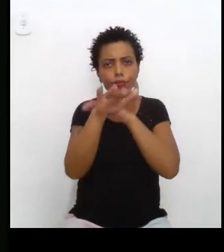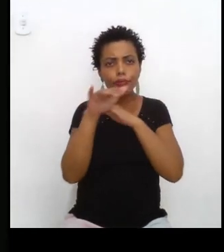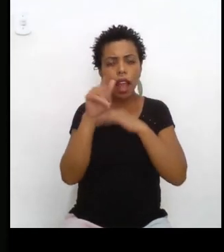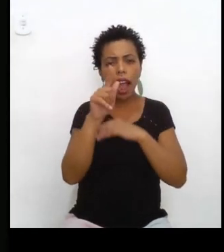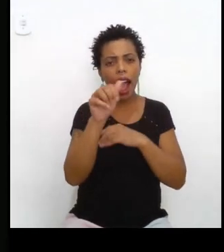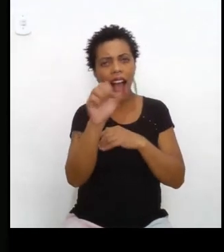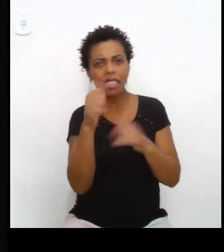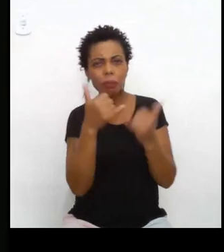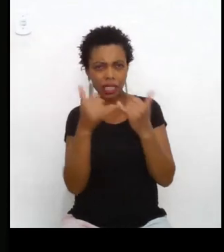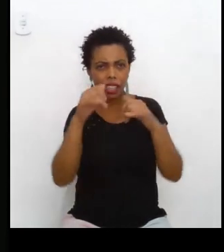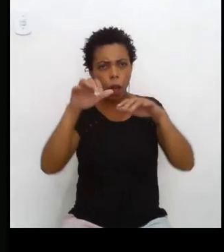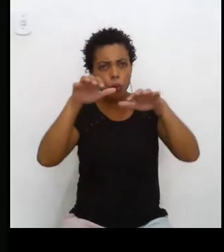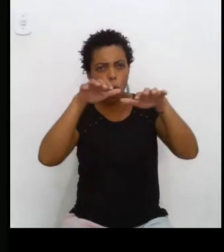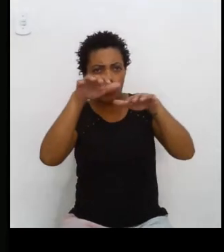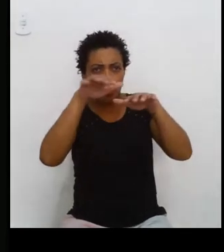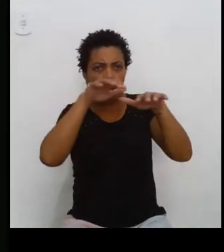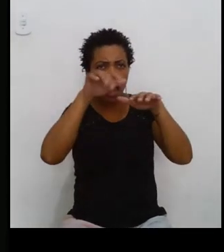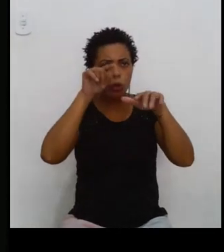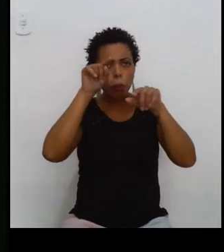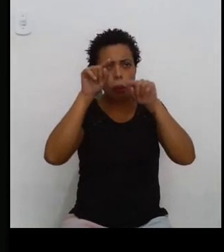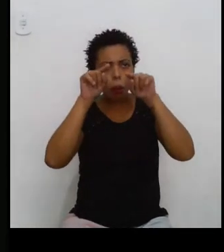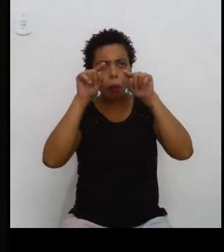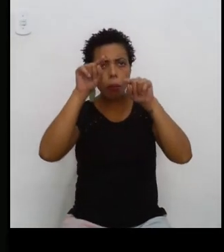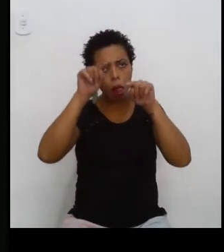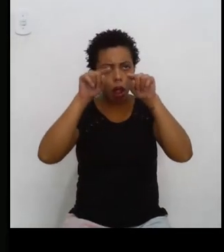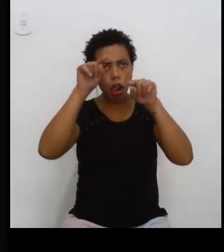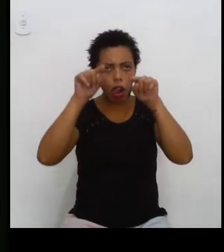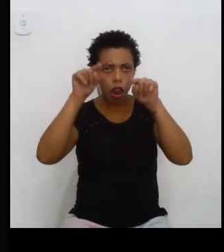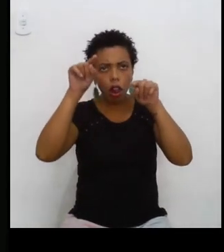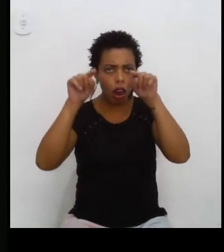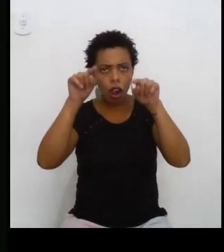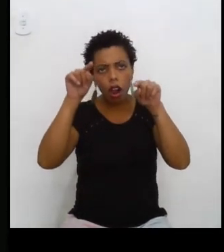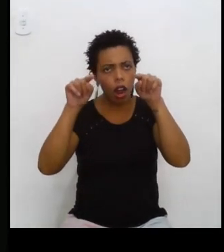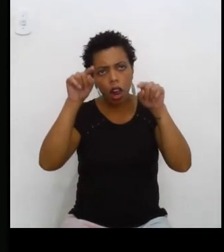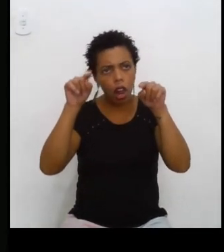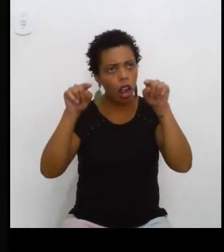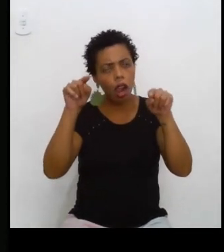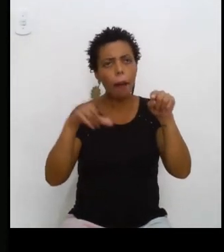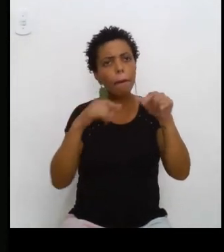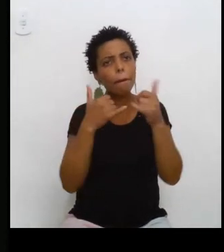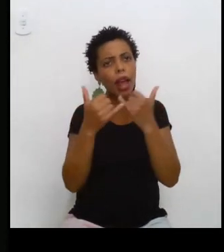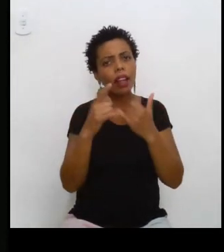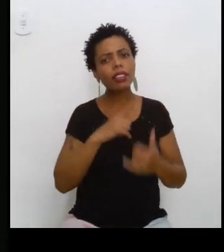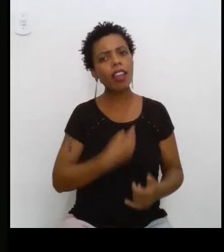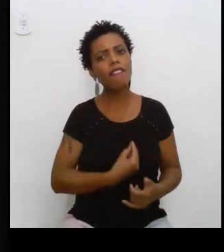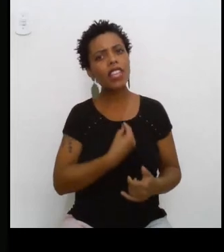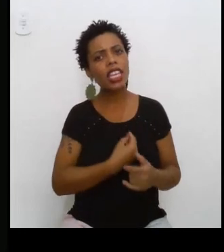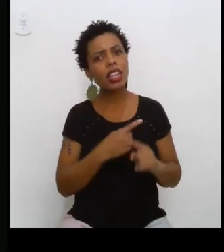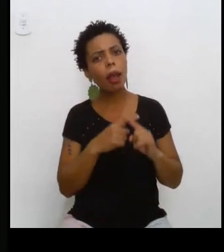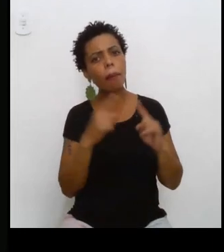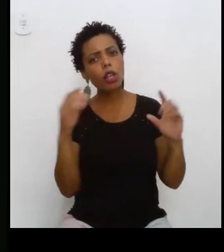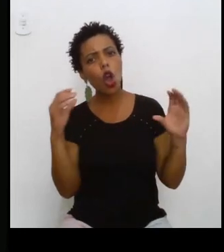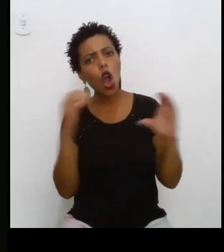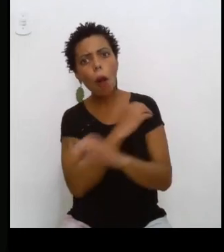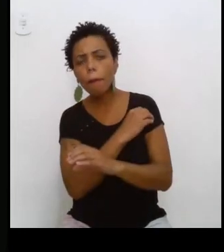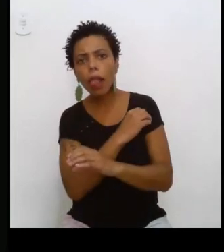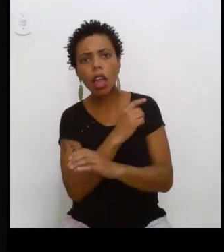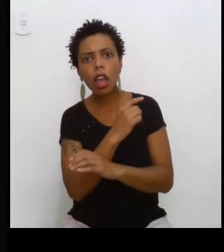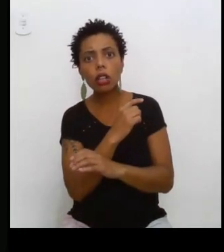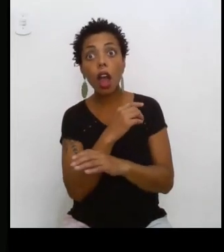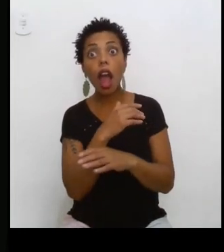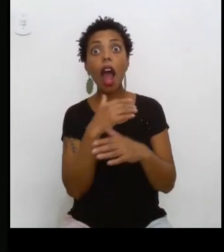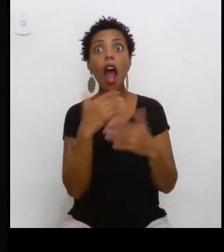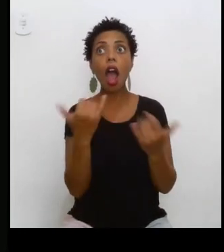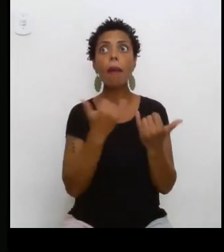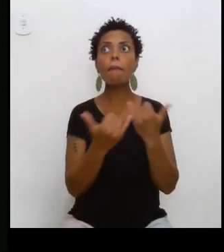mexer e tudo parece estar cheio de vida e em perfeita completude é daí que parece ouvir a canção estranha